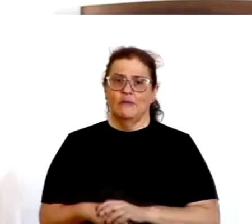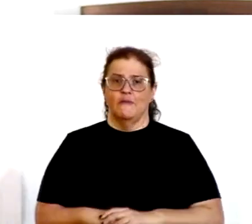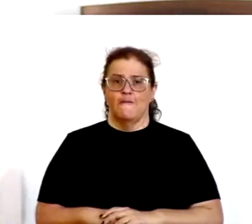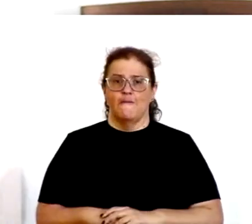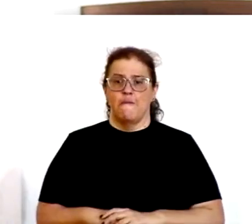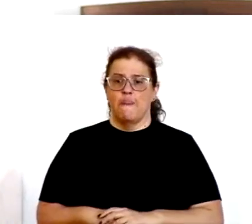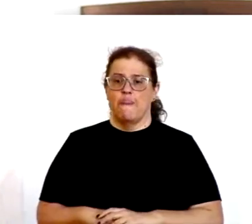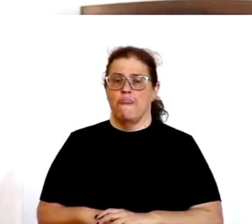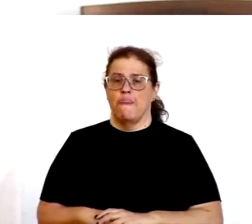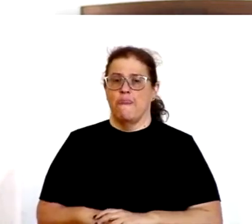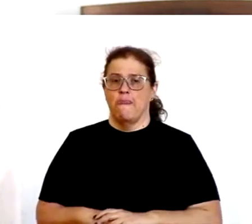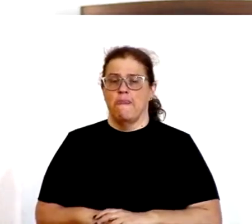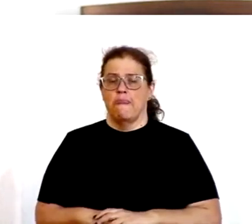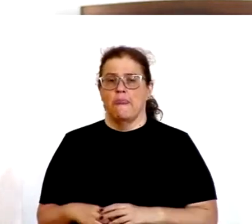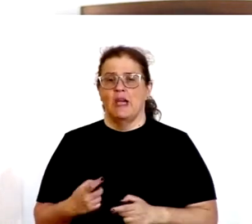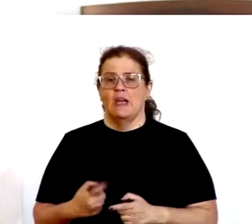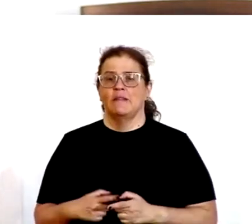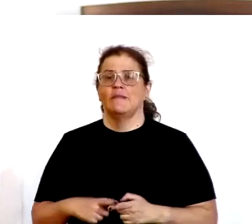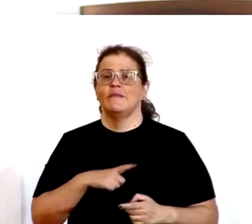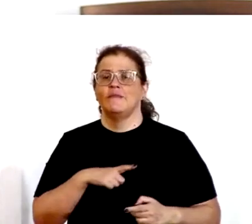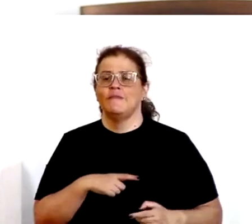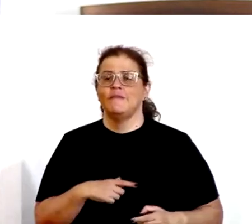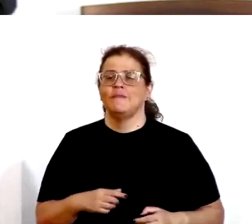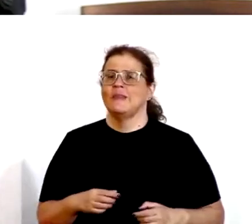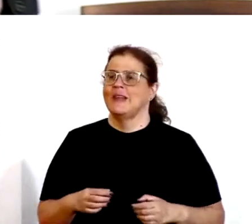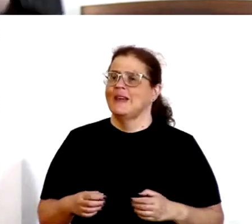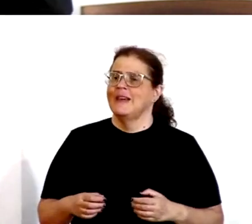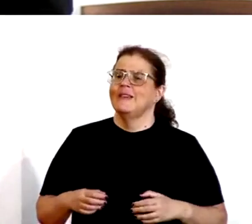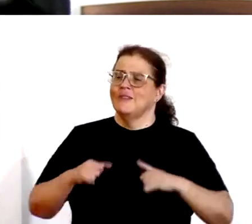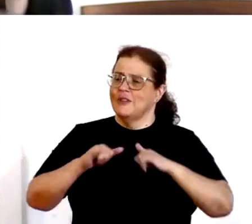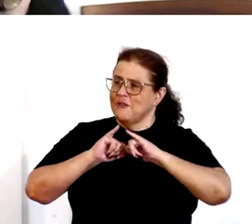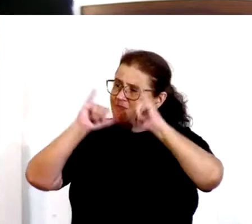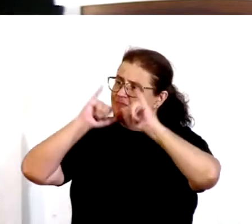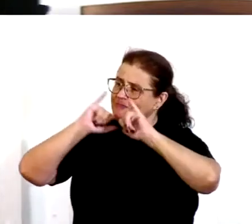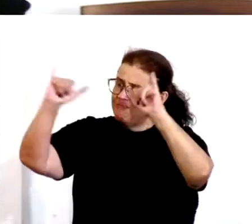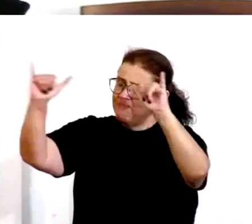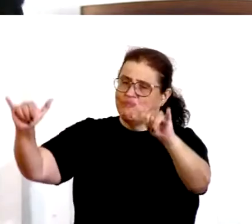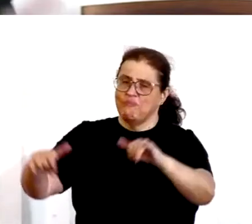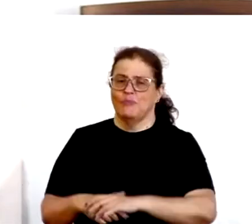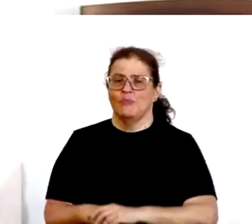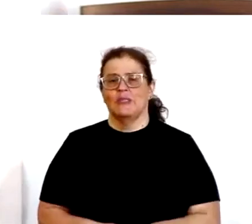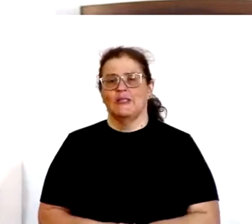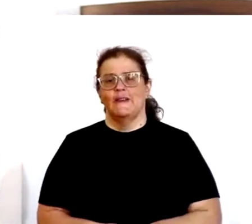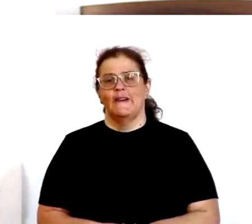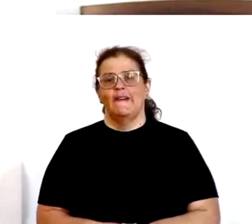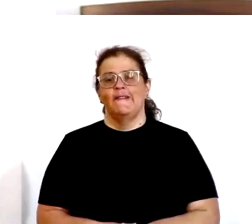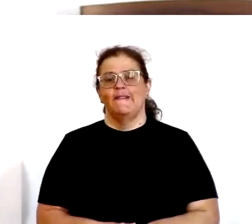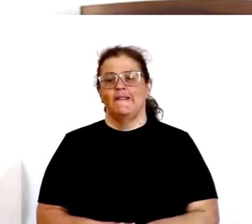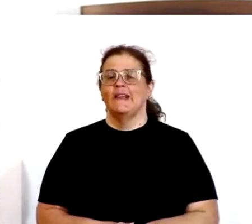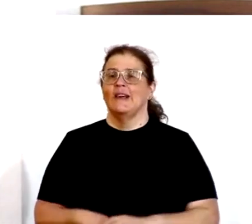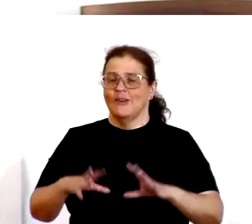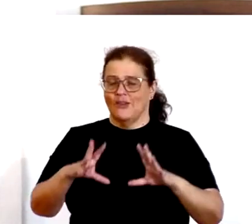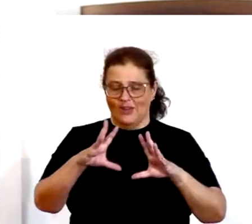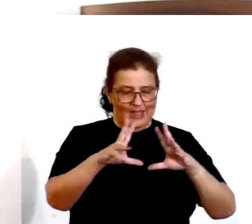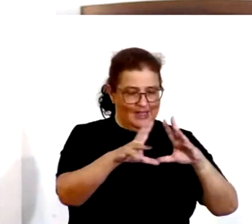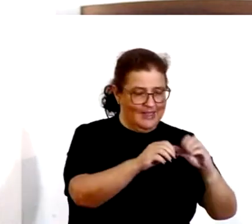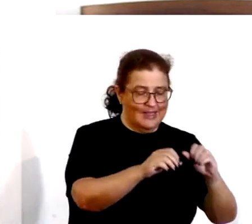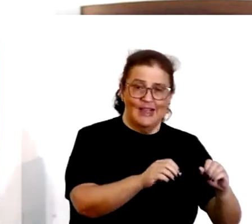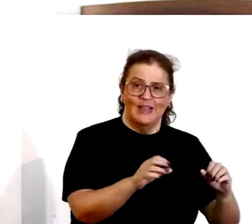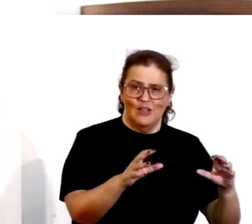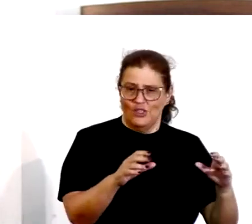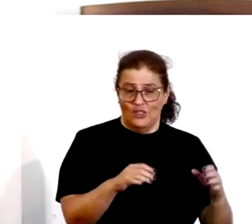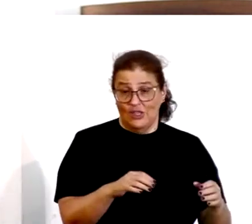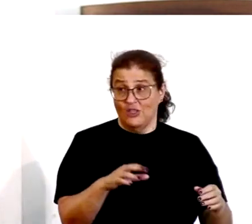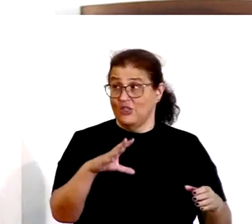uma finalidade, como 2 Pedro vai dizer para nós, proclamar as virtudes daquele que vos chamou das trevas para a sua maravilhosa luz. Ou